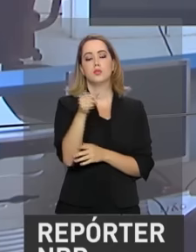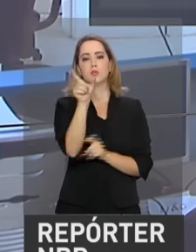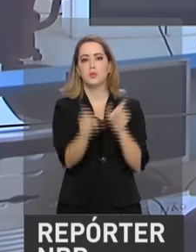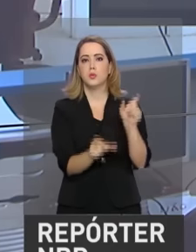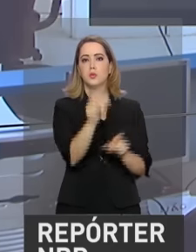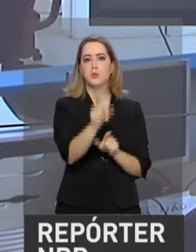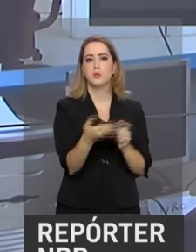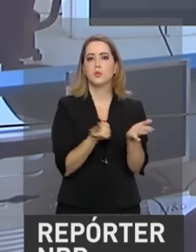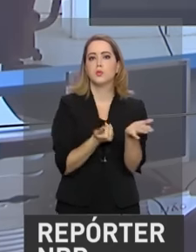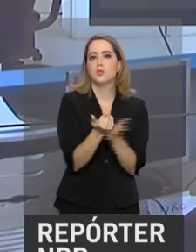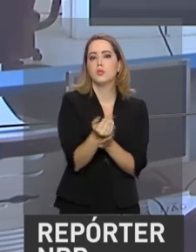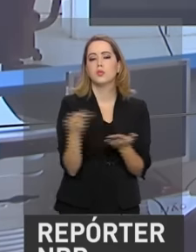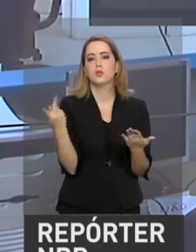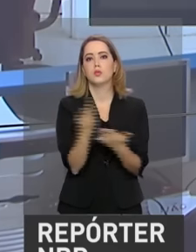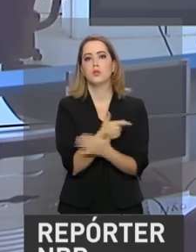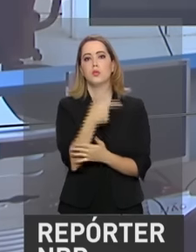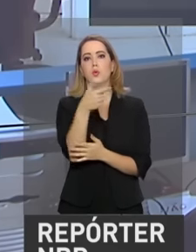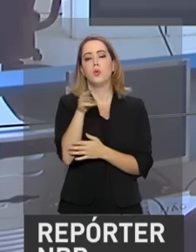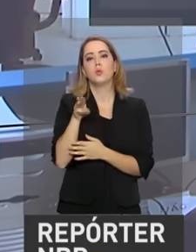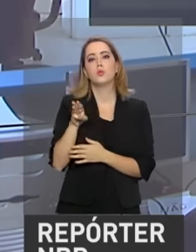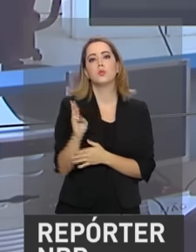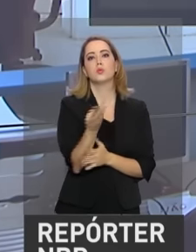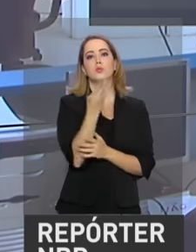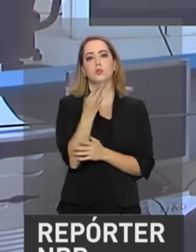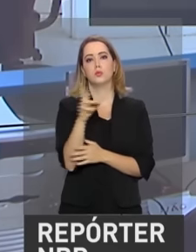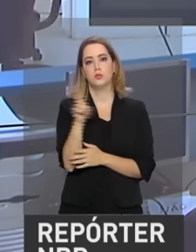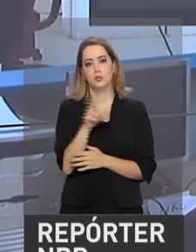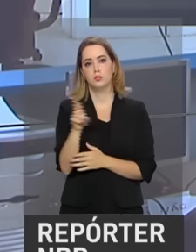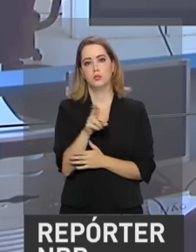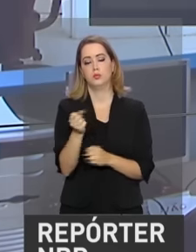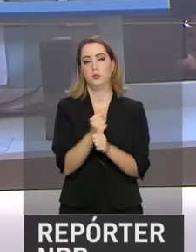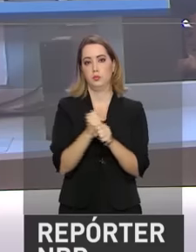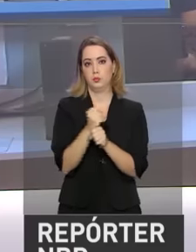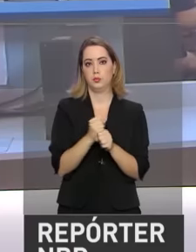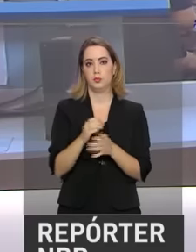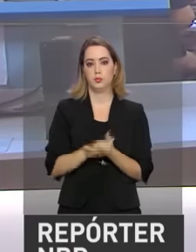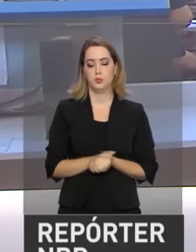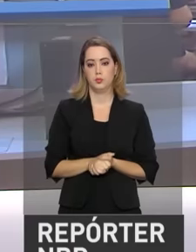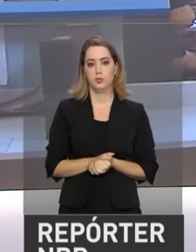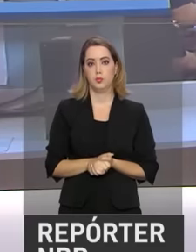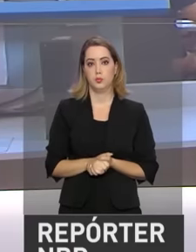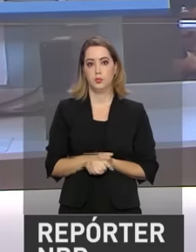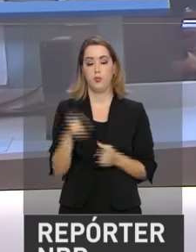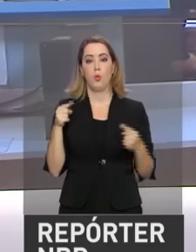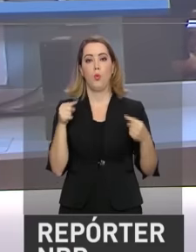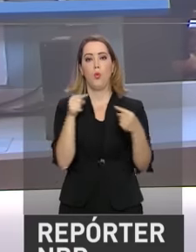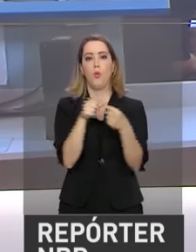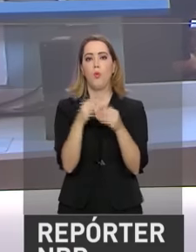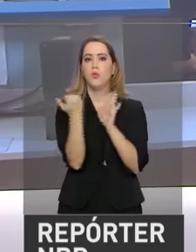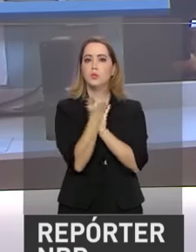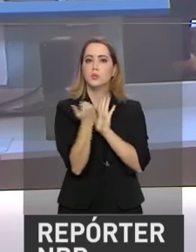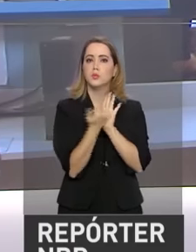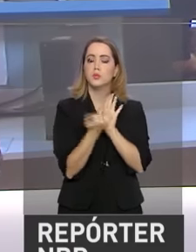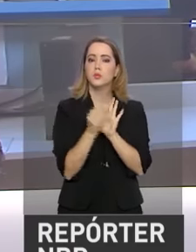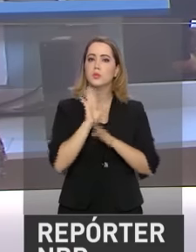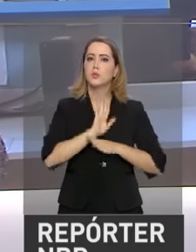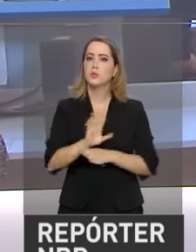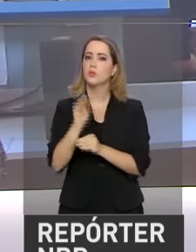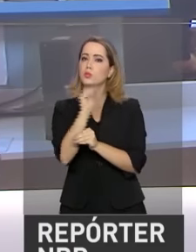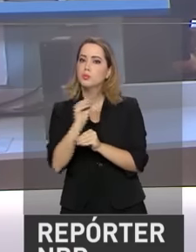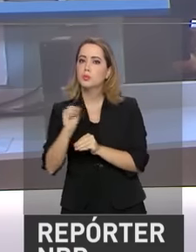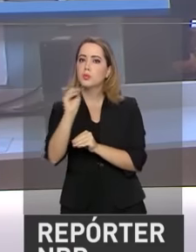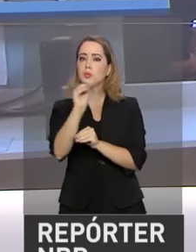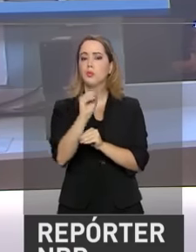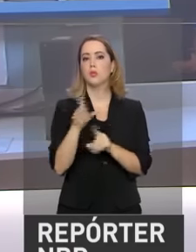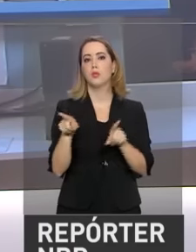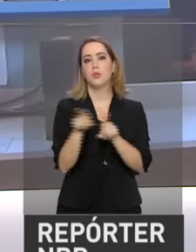pleno funcionamento, custará R$ 2 bilhões por ano. O alvo do programa é dar assistência às